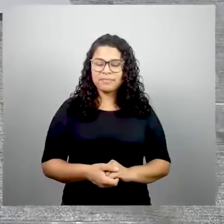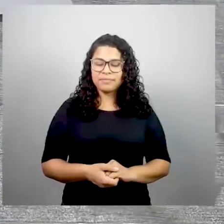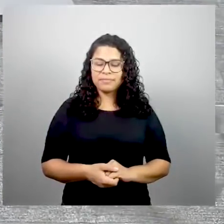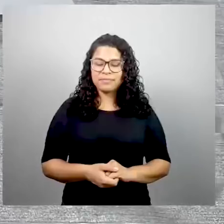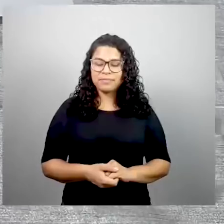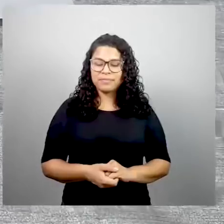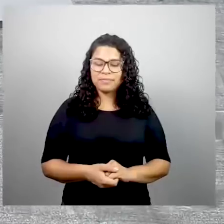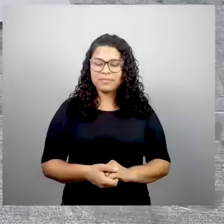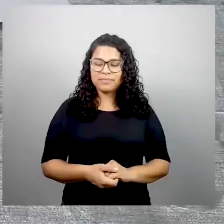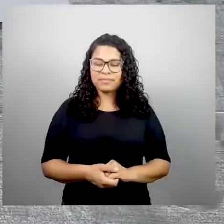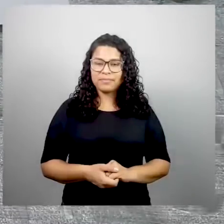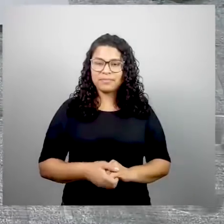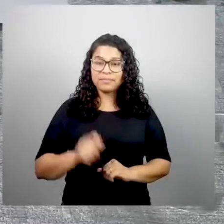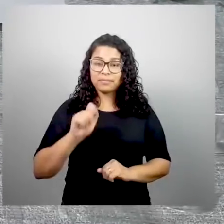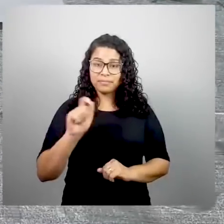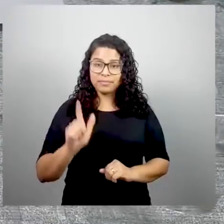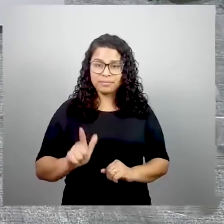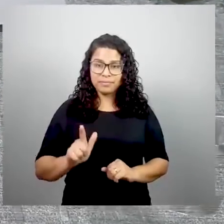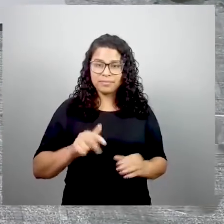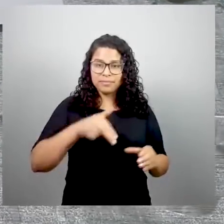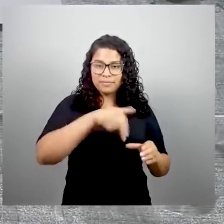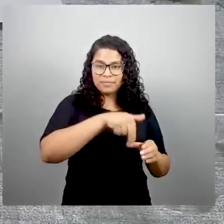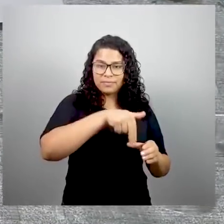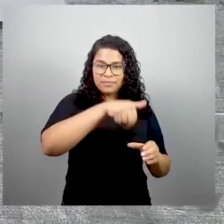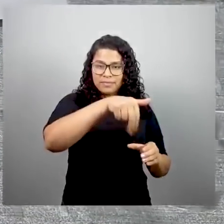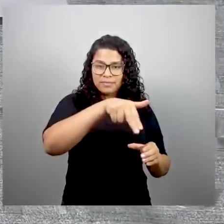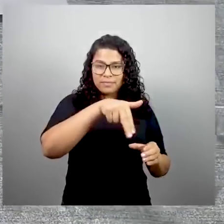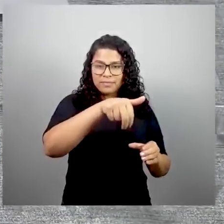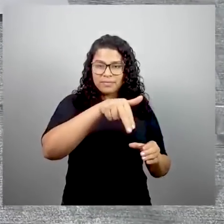e um pouco do azul.